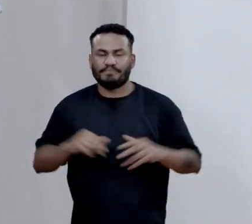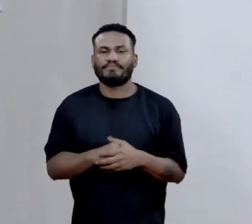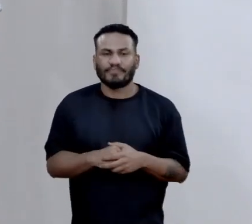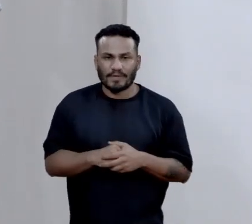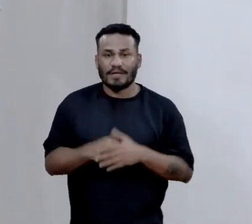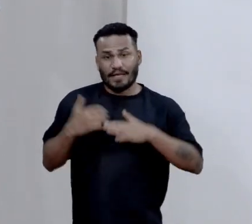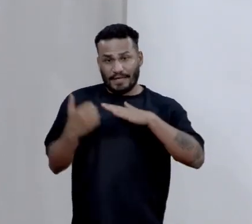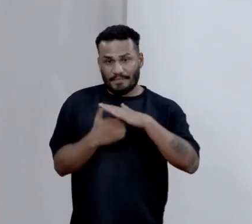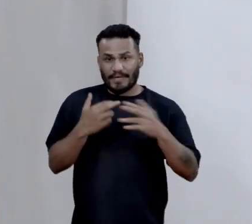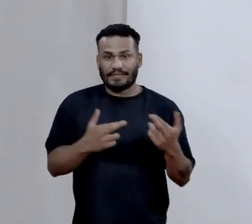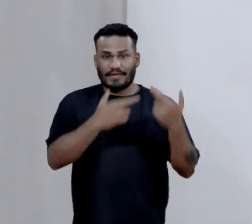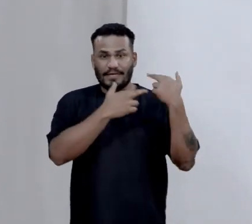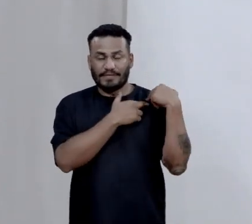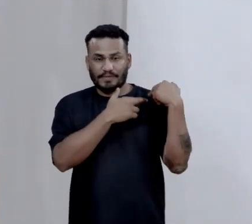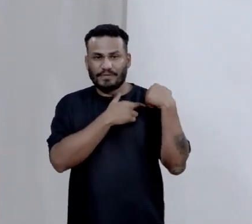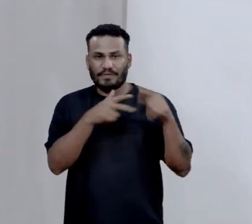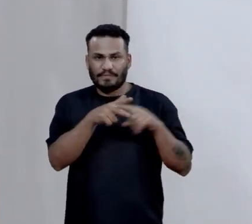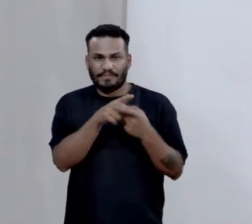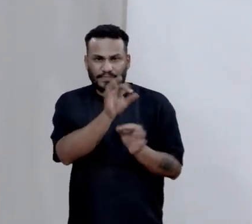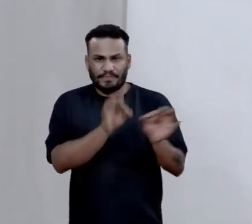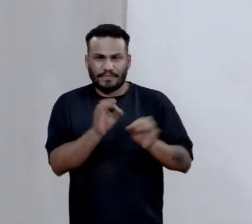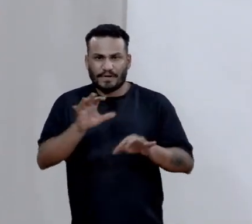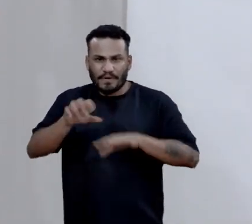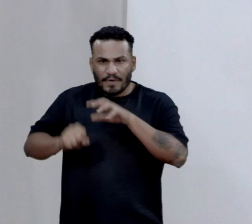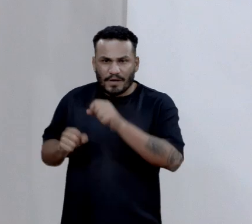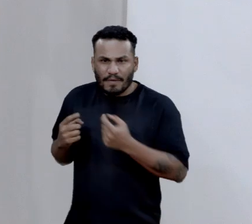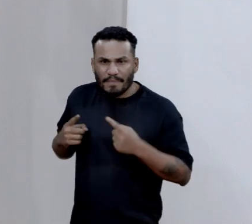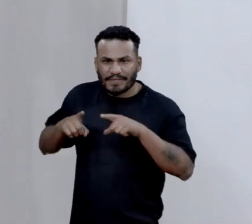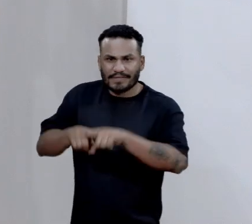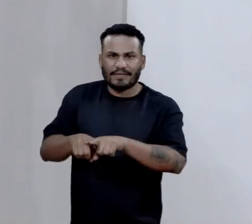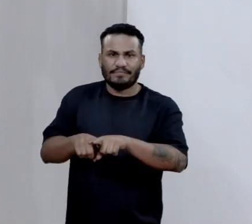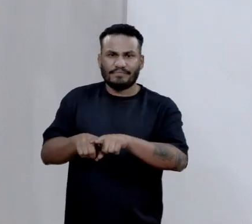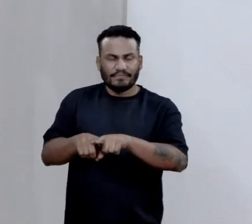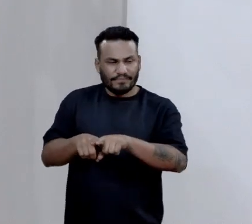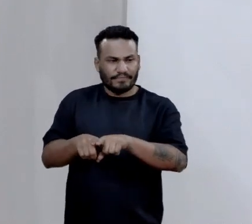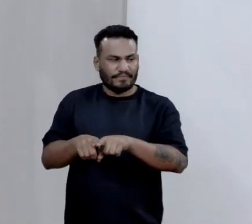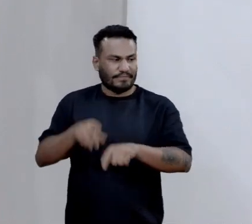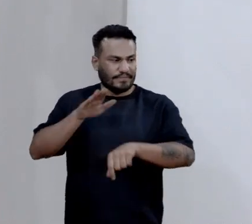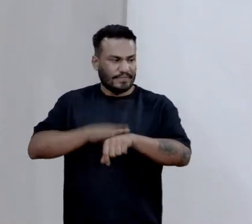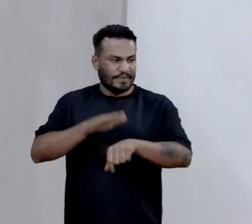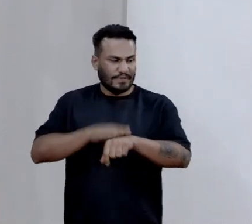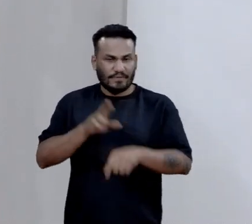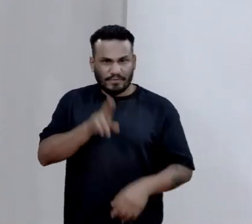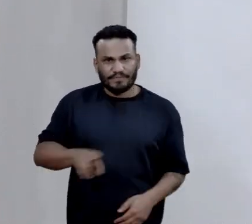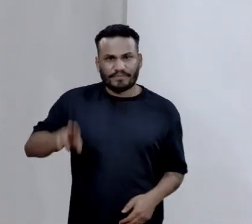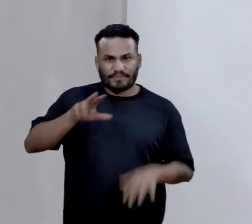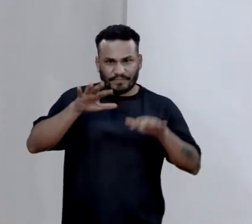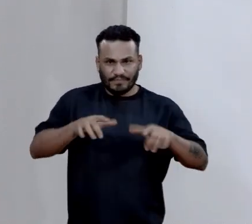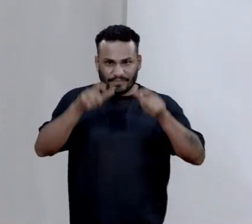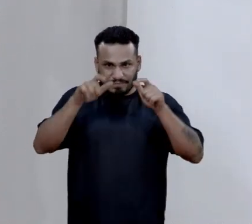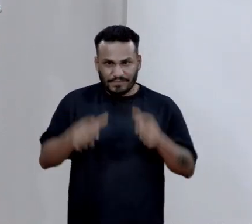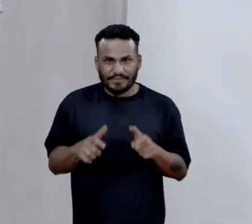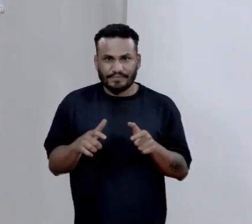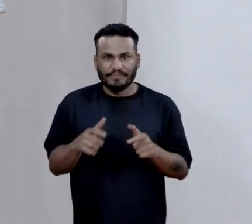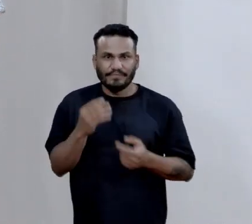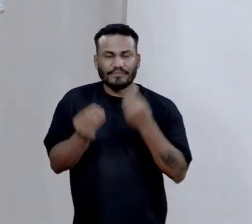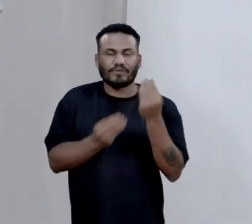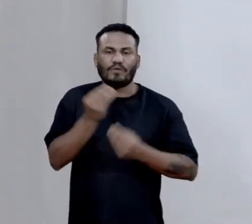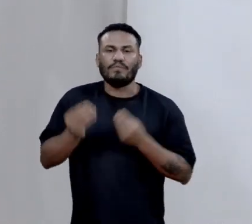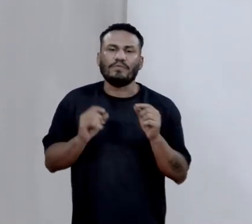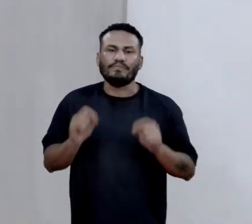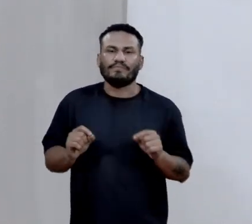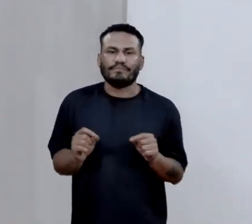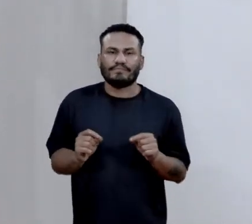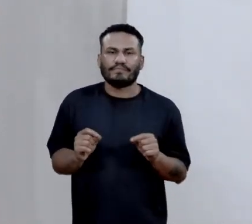a empresa responsável pela instalação está buscando parceiros para fazer a utilização desse espaço